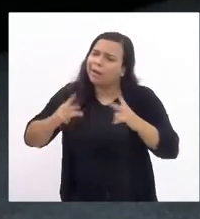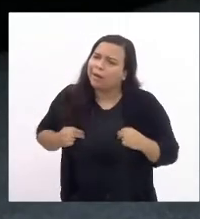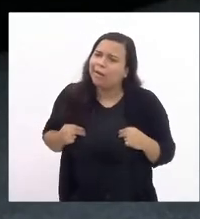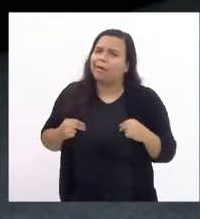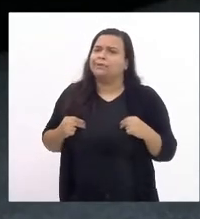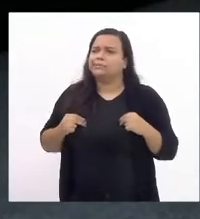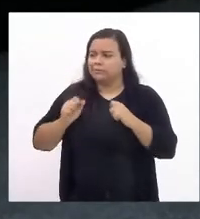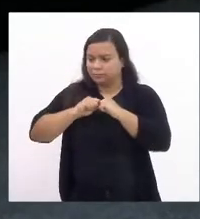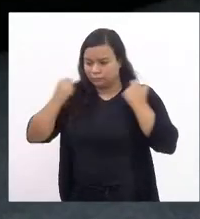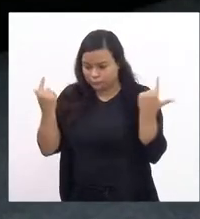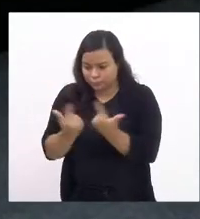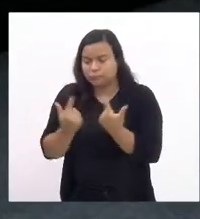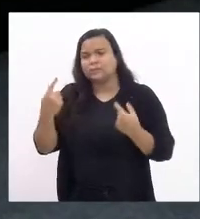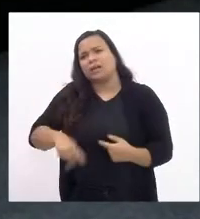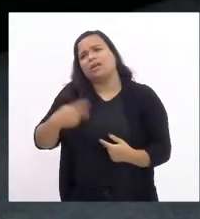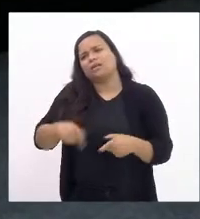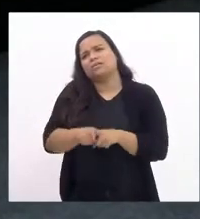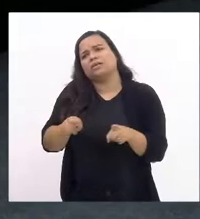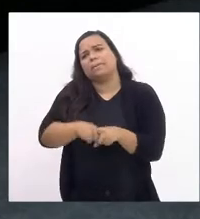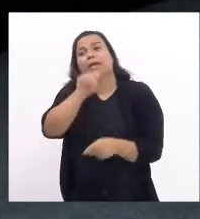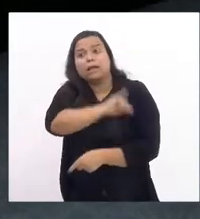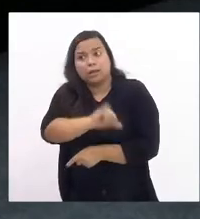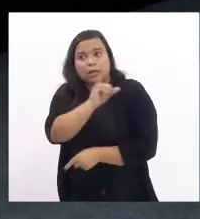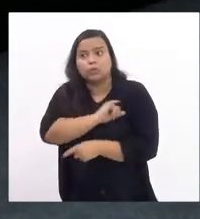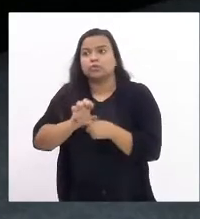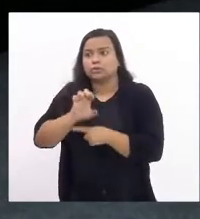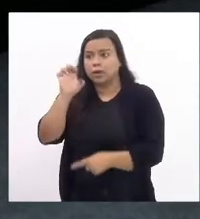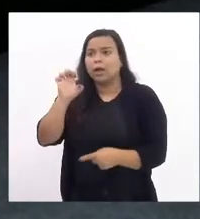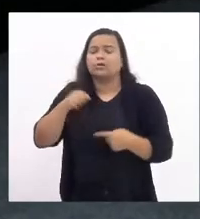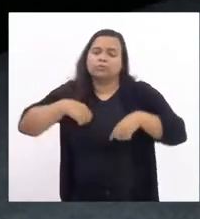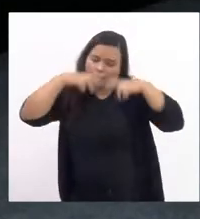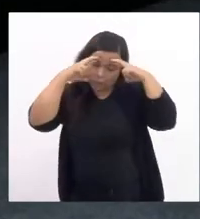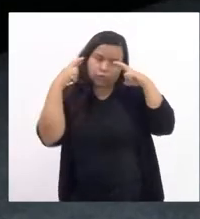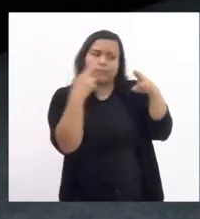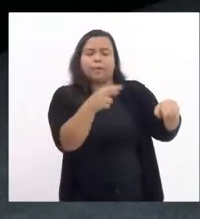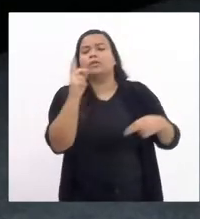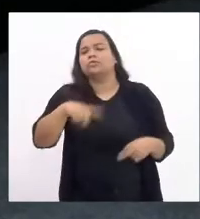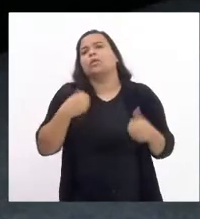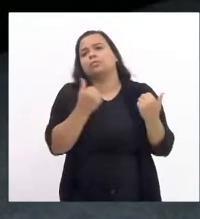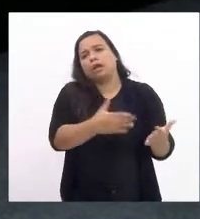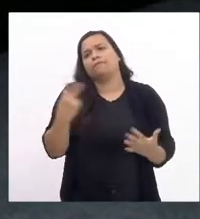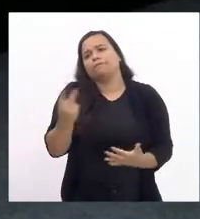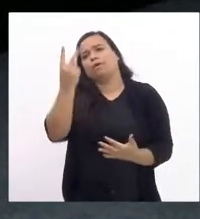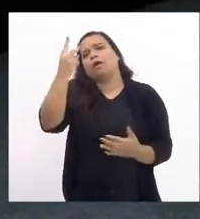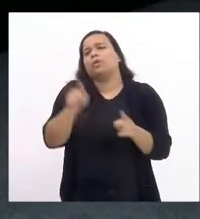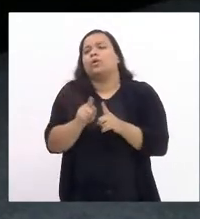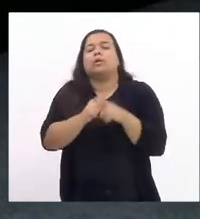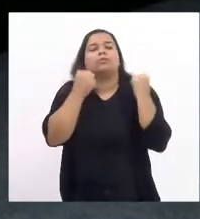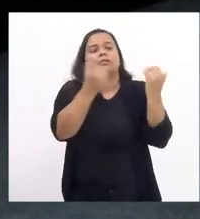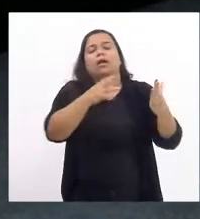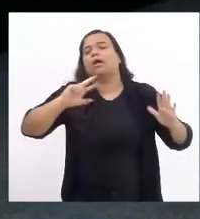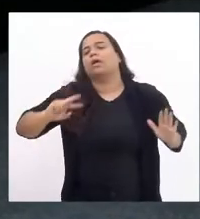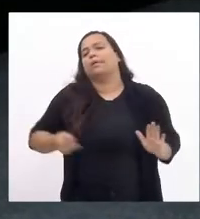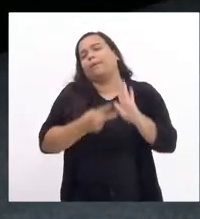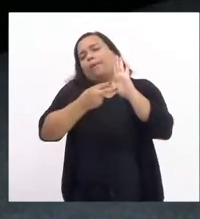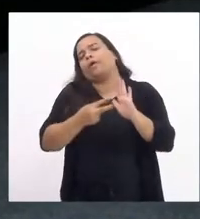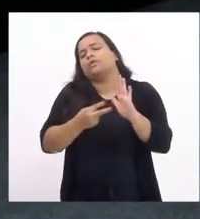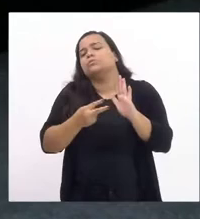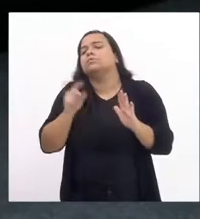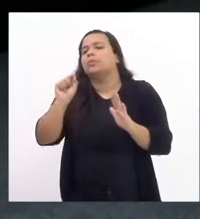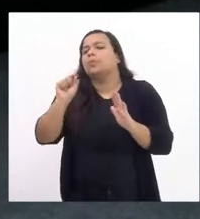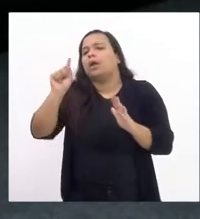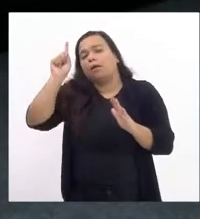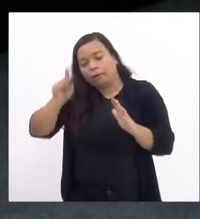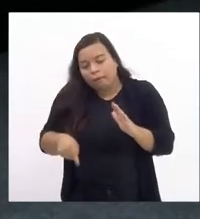Estado, todo o respeito, e uma forma de respeitar é valorizar e reconhecer os aumentos que a